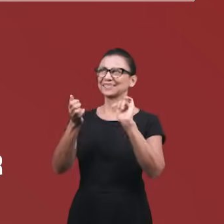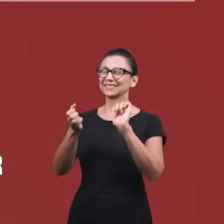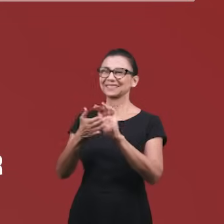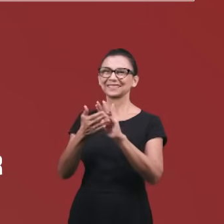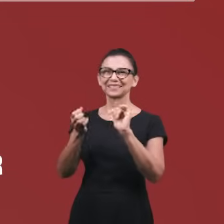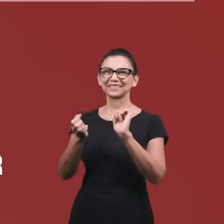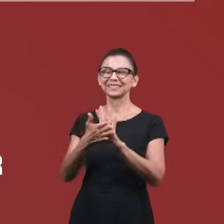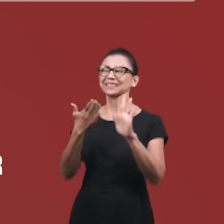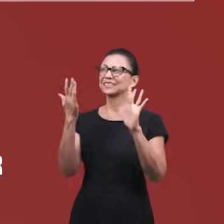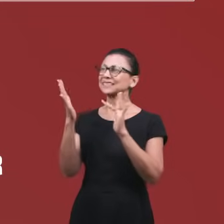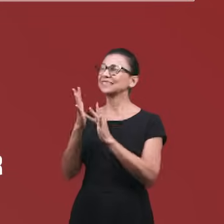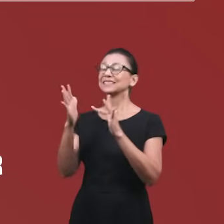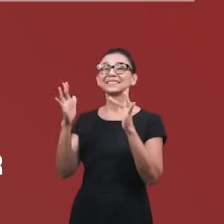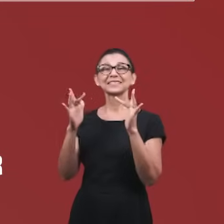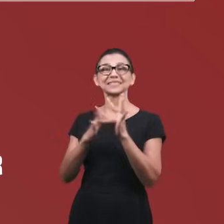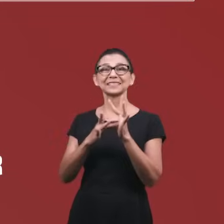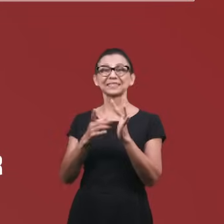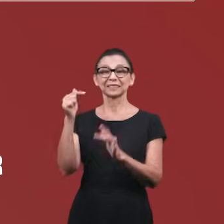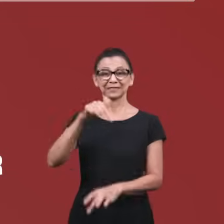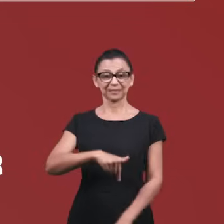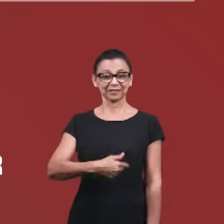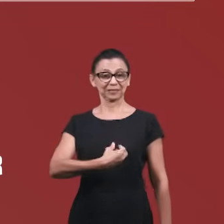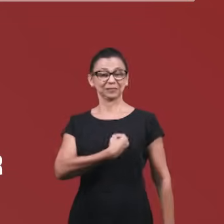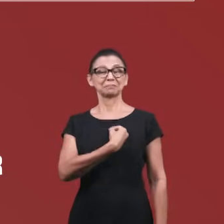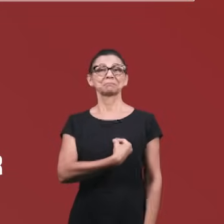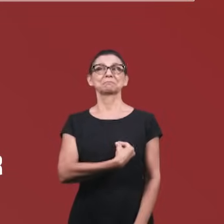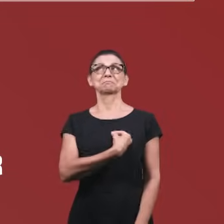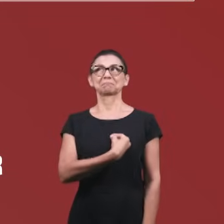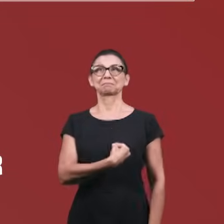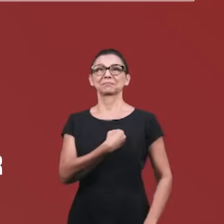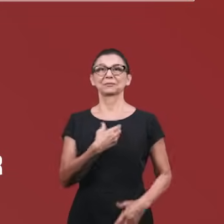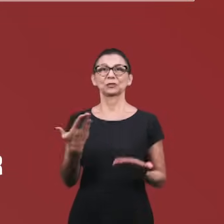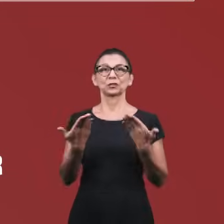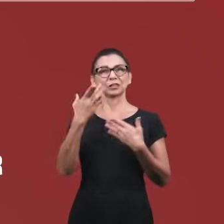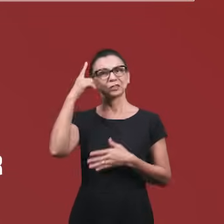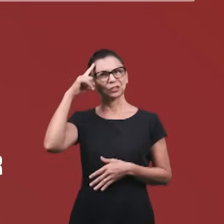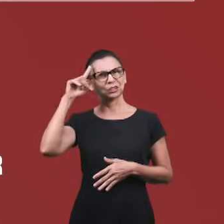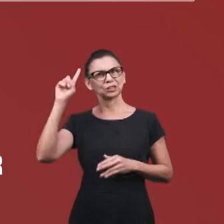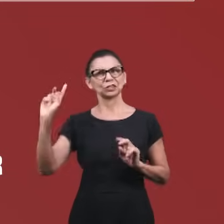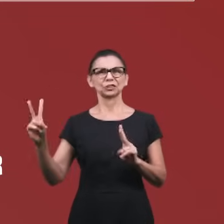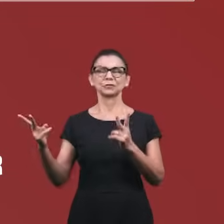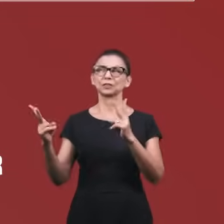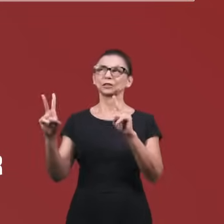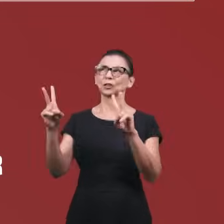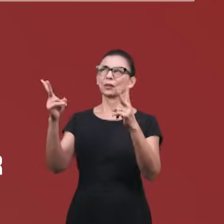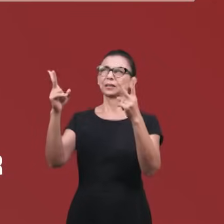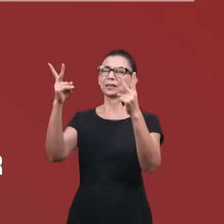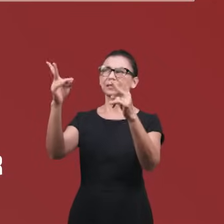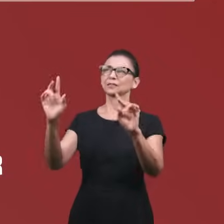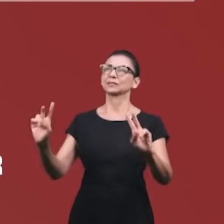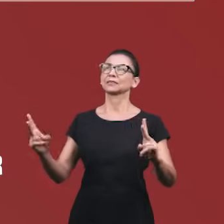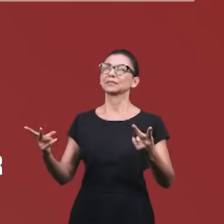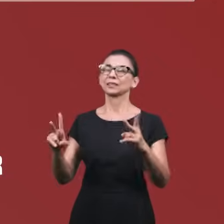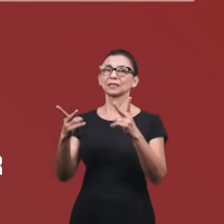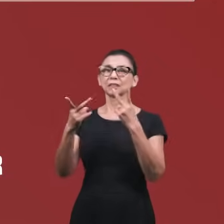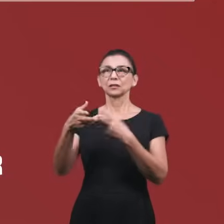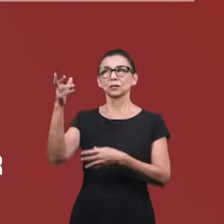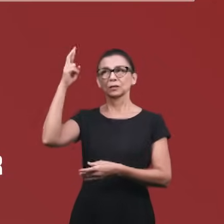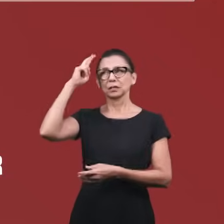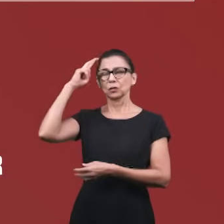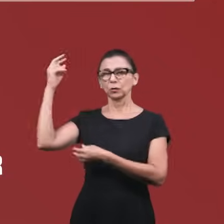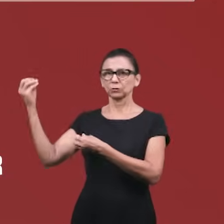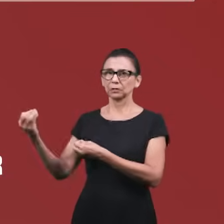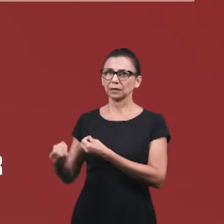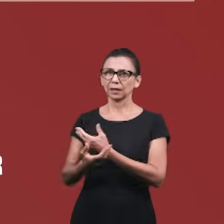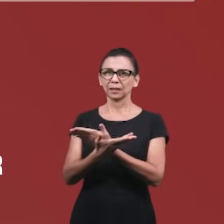lugar hoje é dia de Vitória e Vitória ele nos dá receba Jesus ele